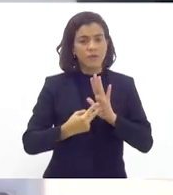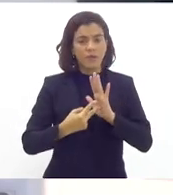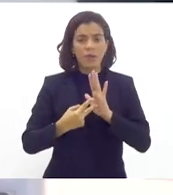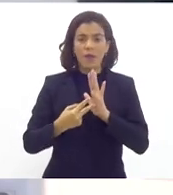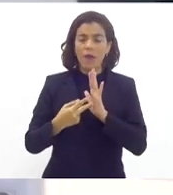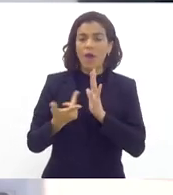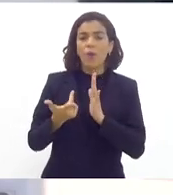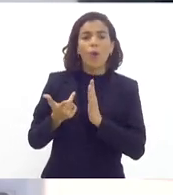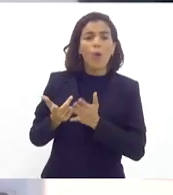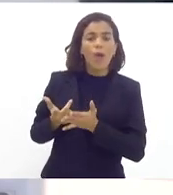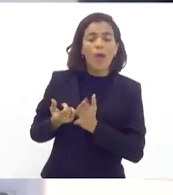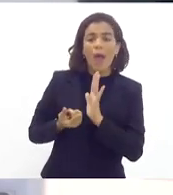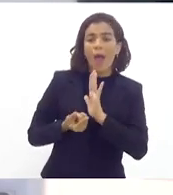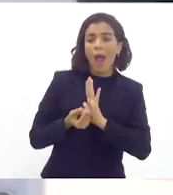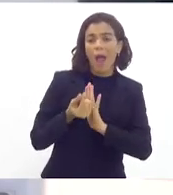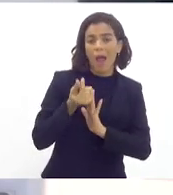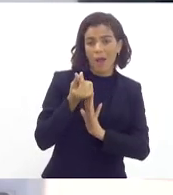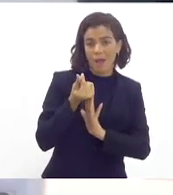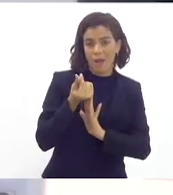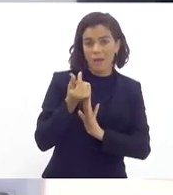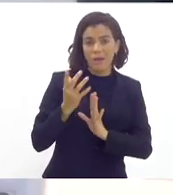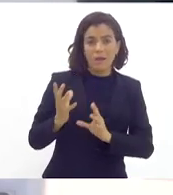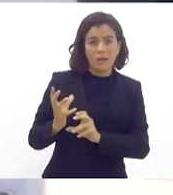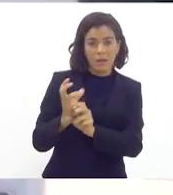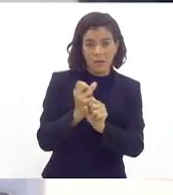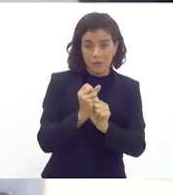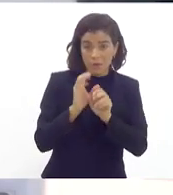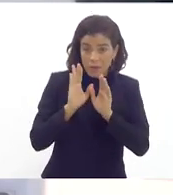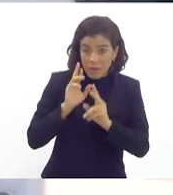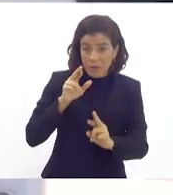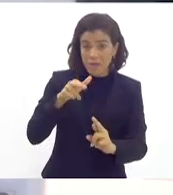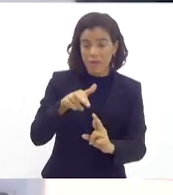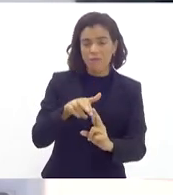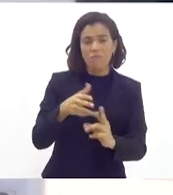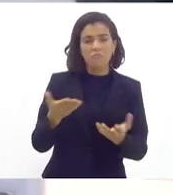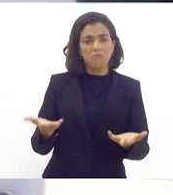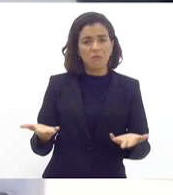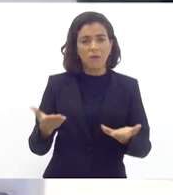será essa alíquota de referência?